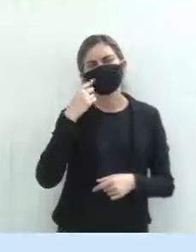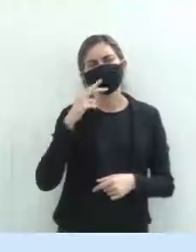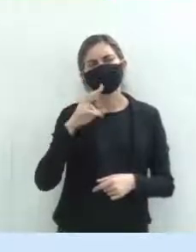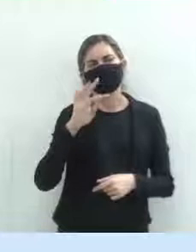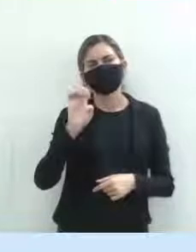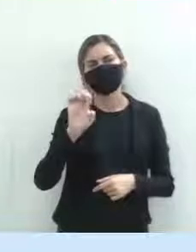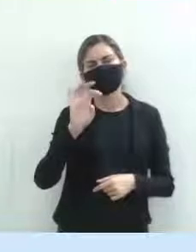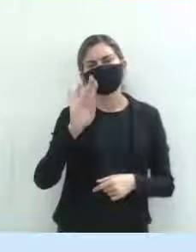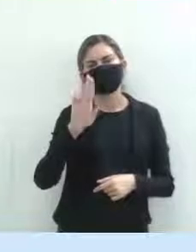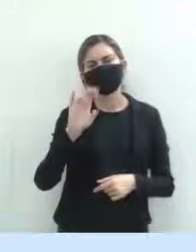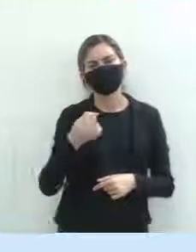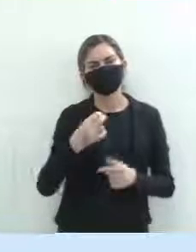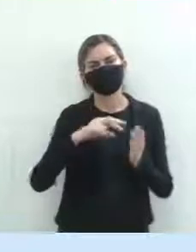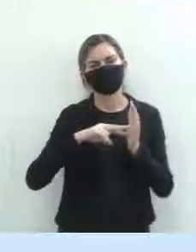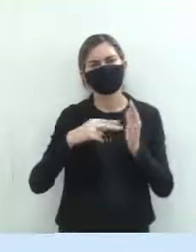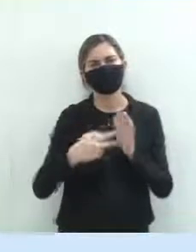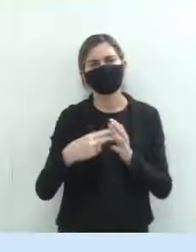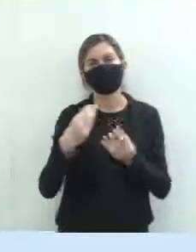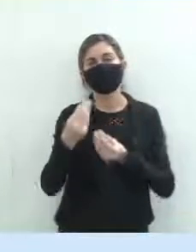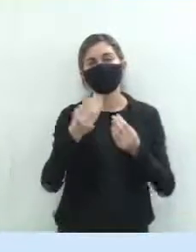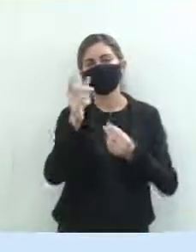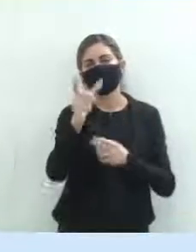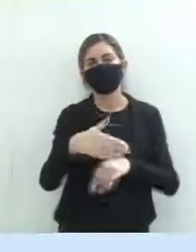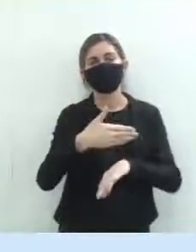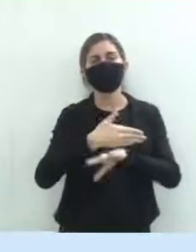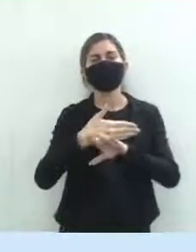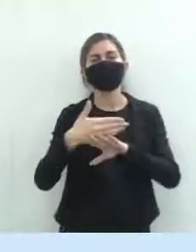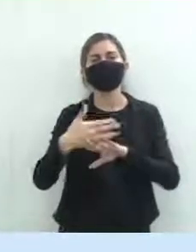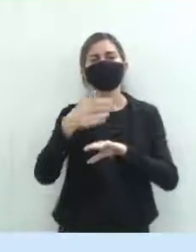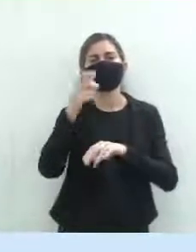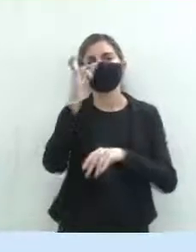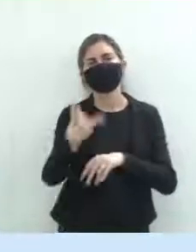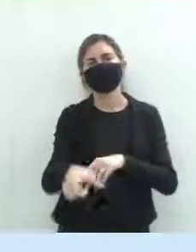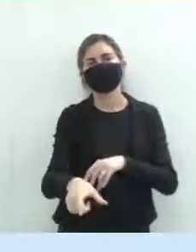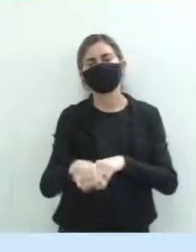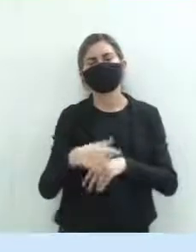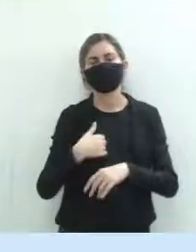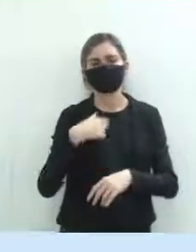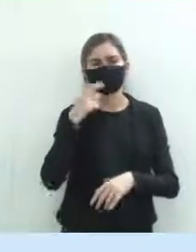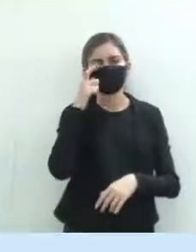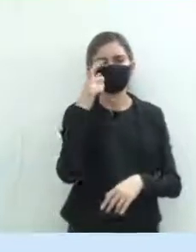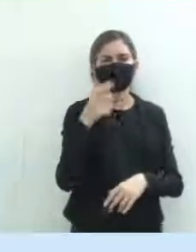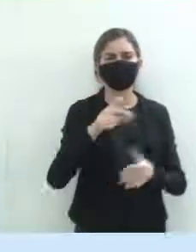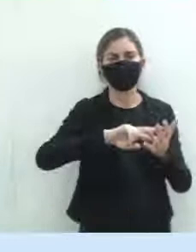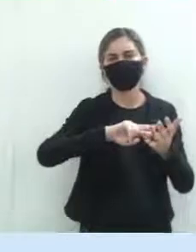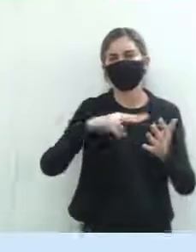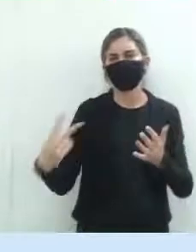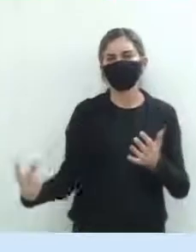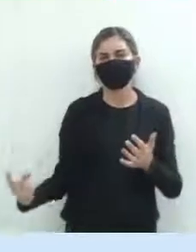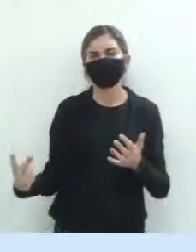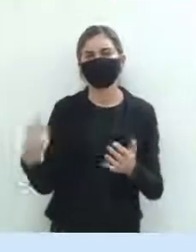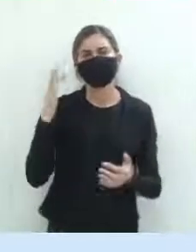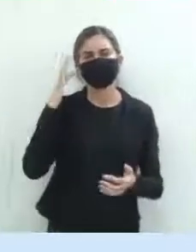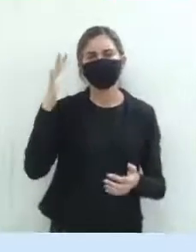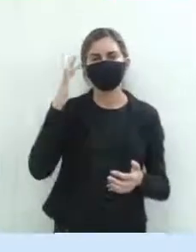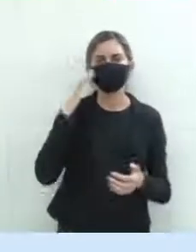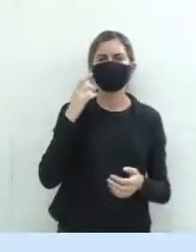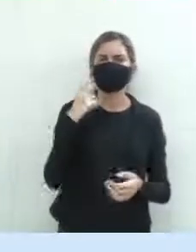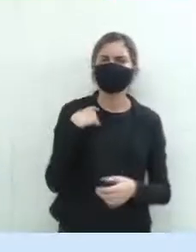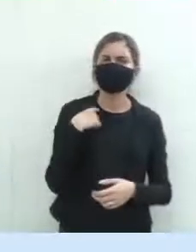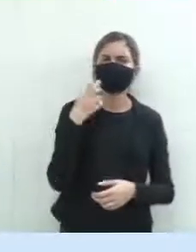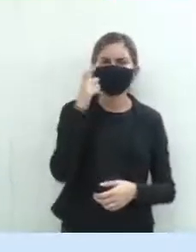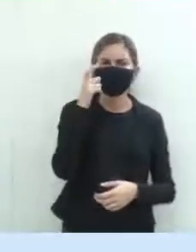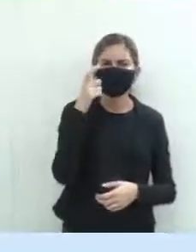palavra ethos tem a ver com o seu modo de ser. E interessante que tem um contexto aqui na filosofia que me chama